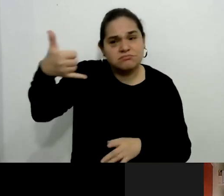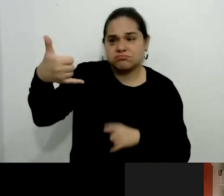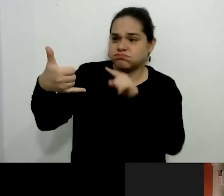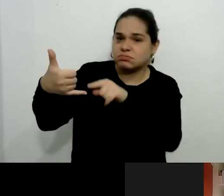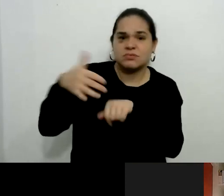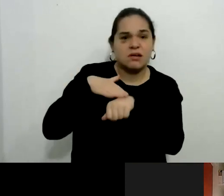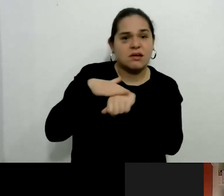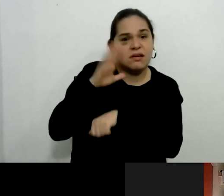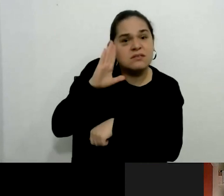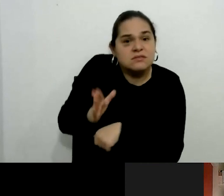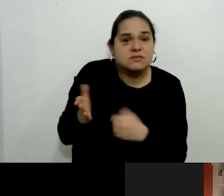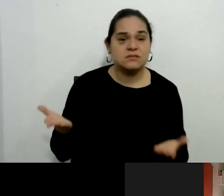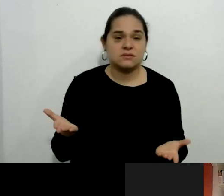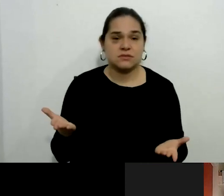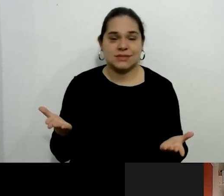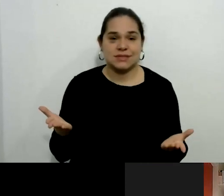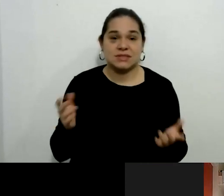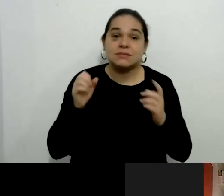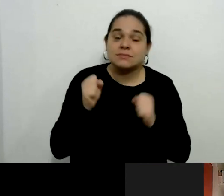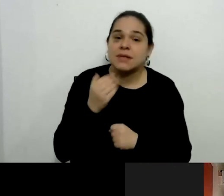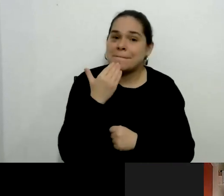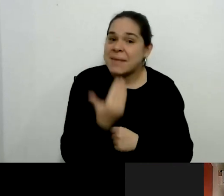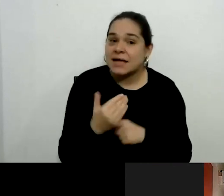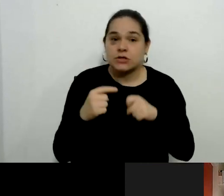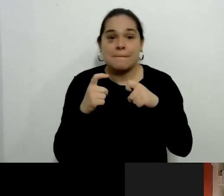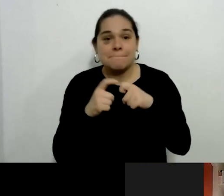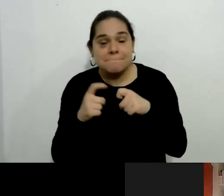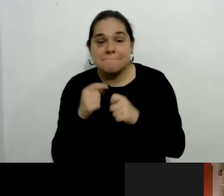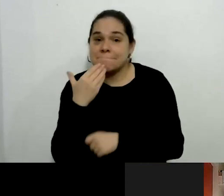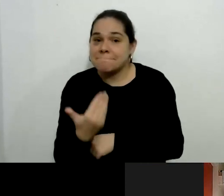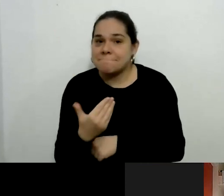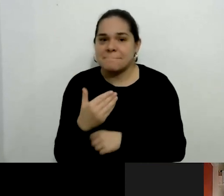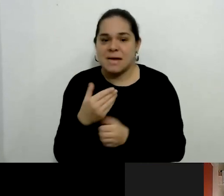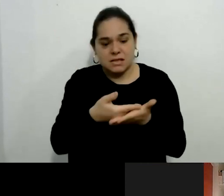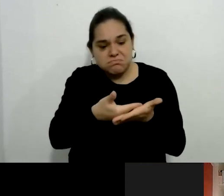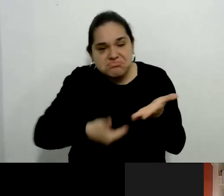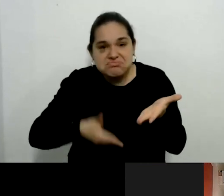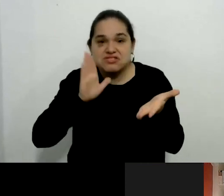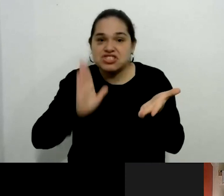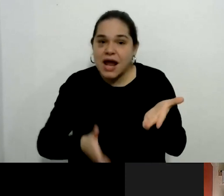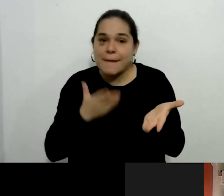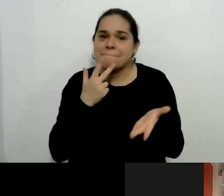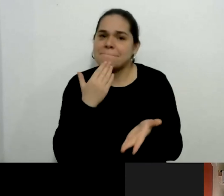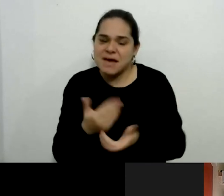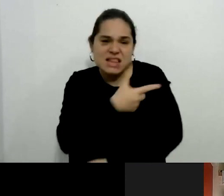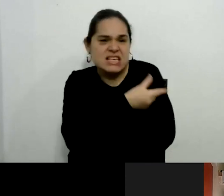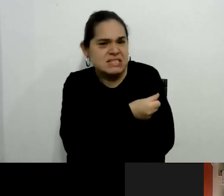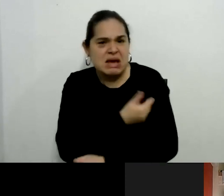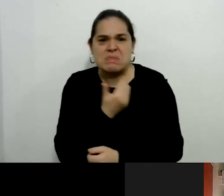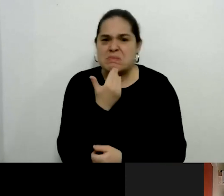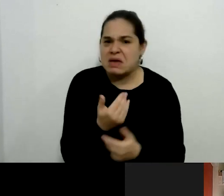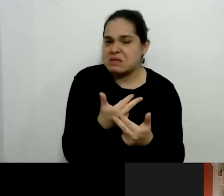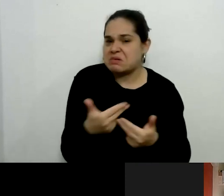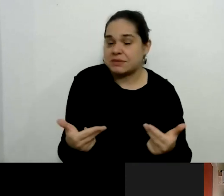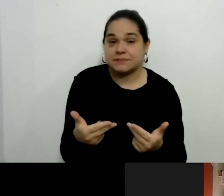se precisar, o médico solicita exame, já pega as guias, tudo certinho. E o pai, a mãe, ou enteado que não